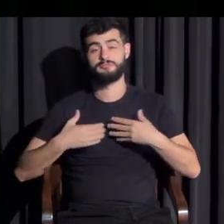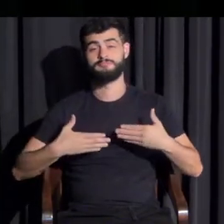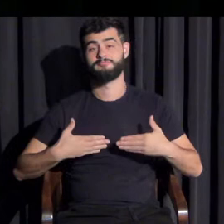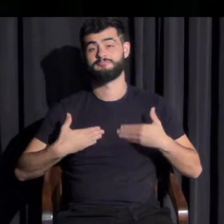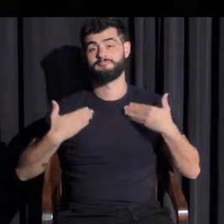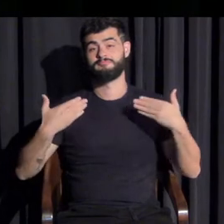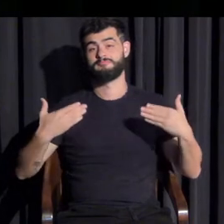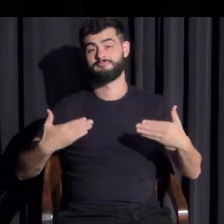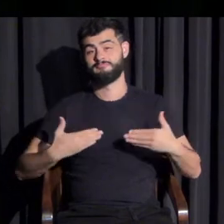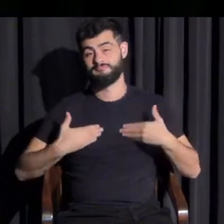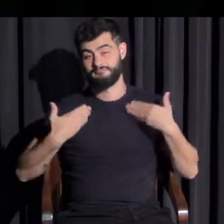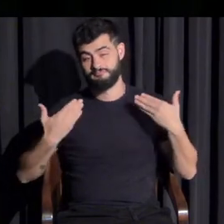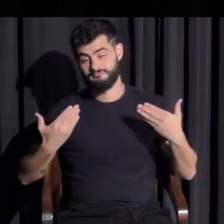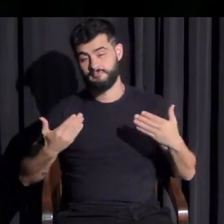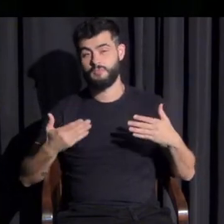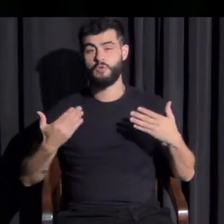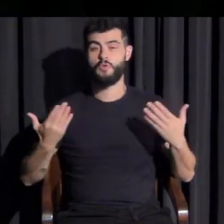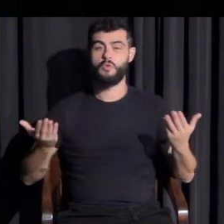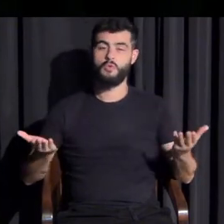onde você recebe,